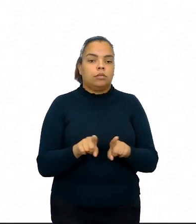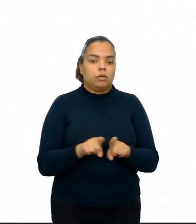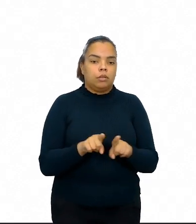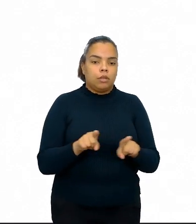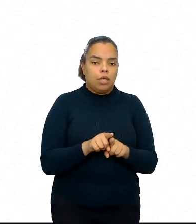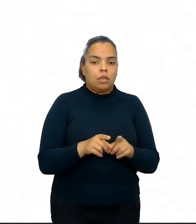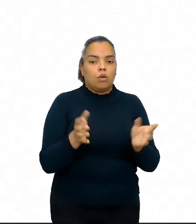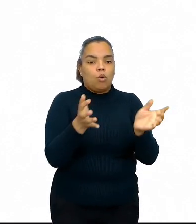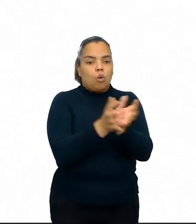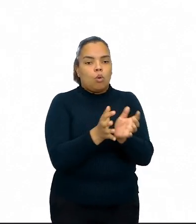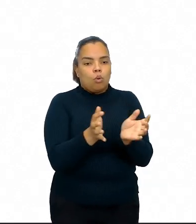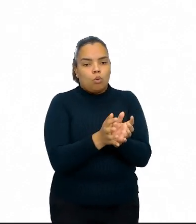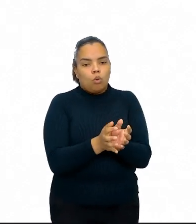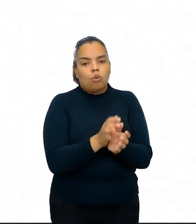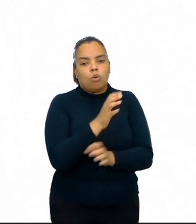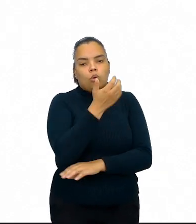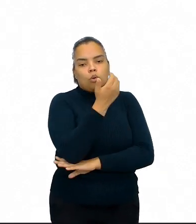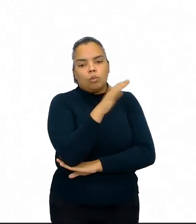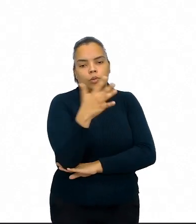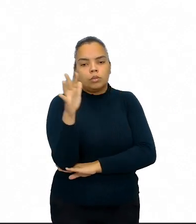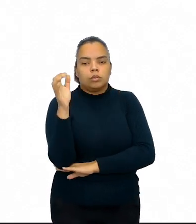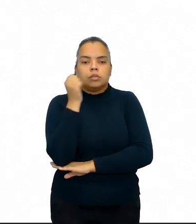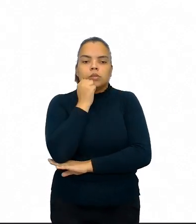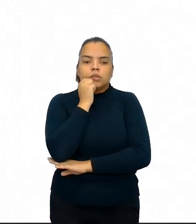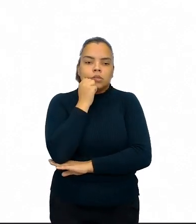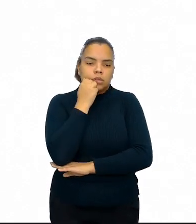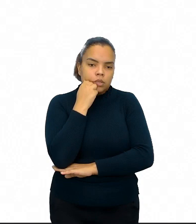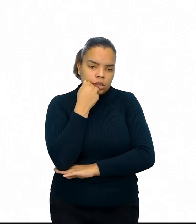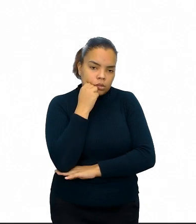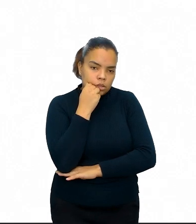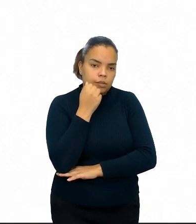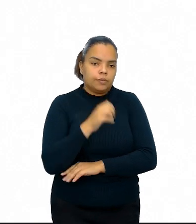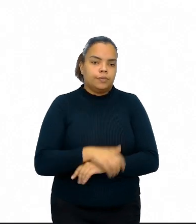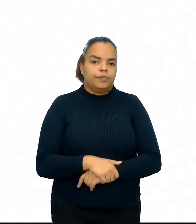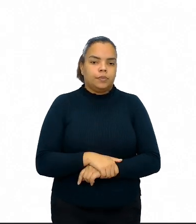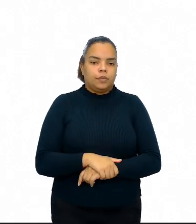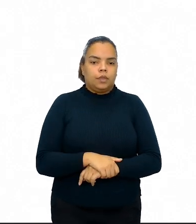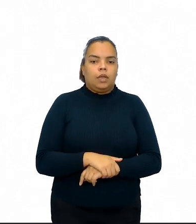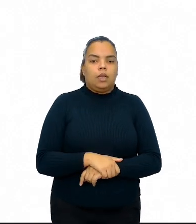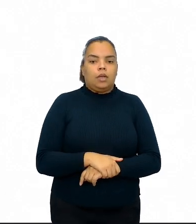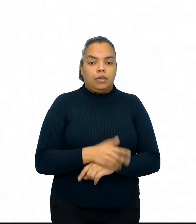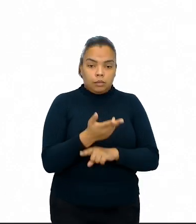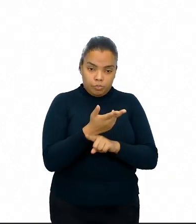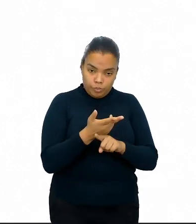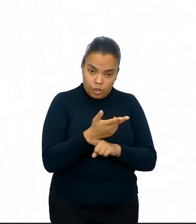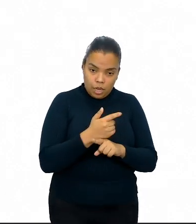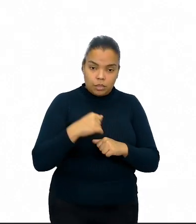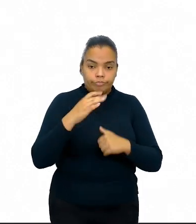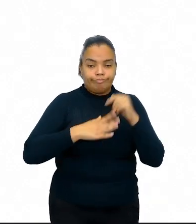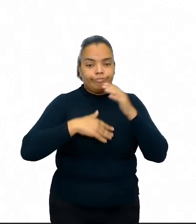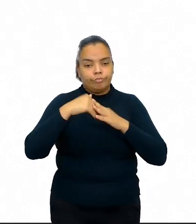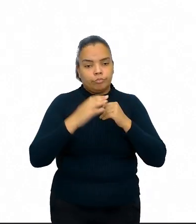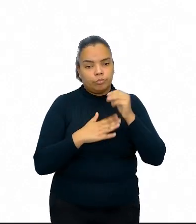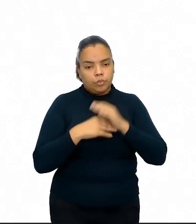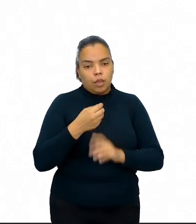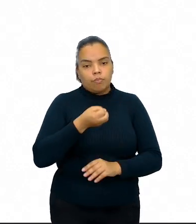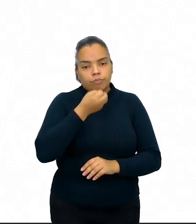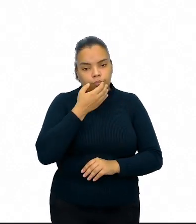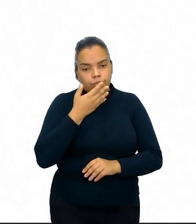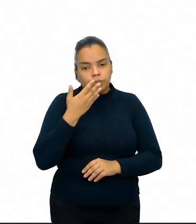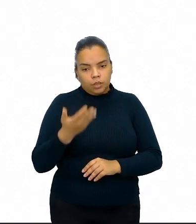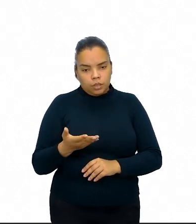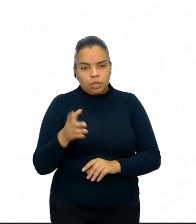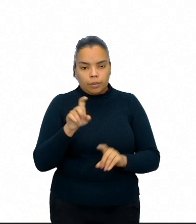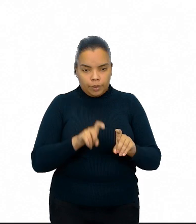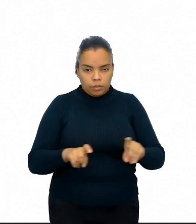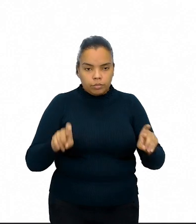contato conosco pela nossa comunidade de ciências da natureza e explorar as boas práticas por meio dos nossos